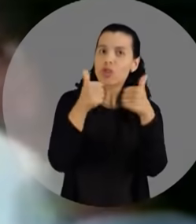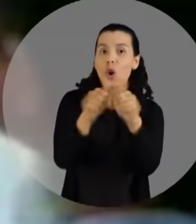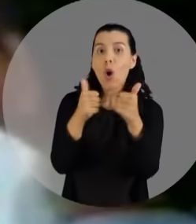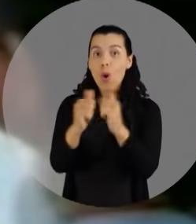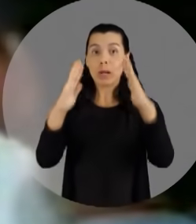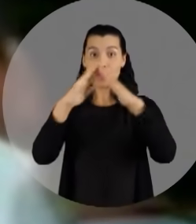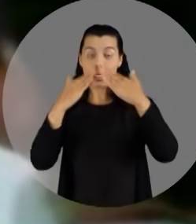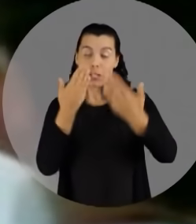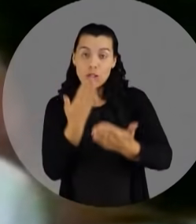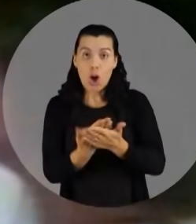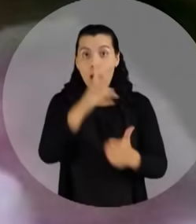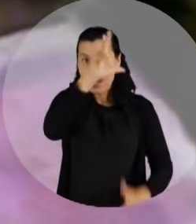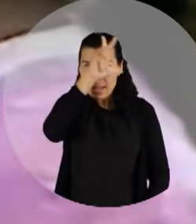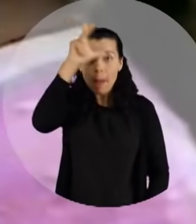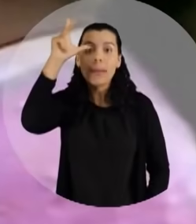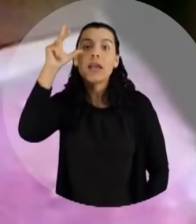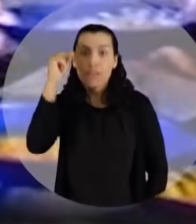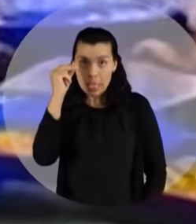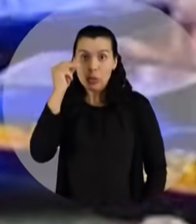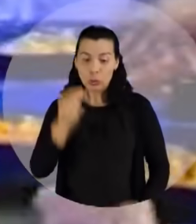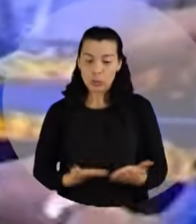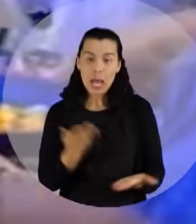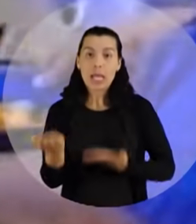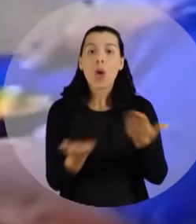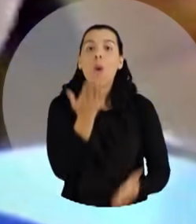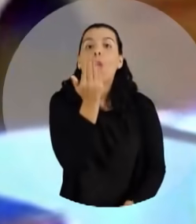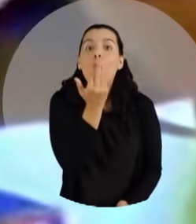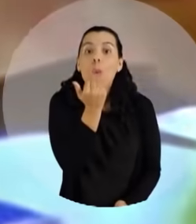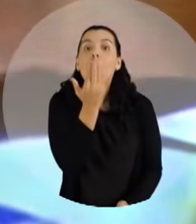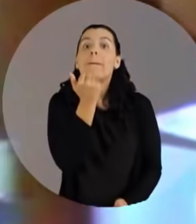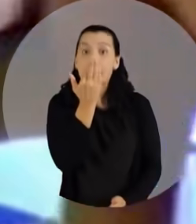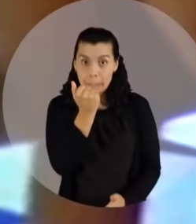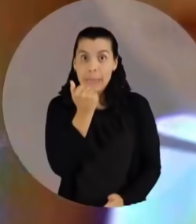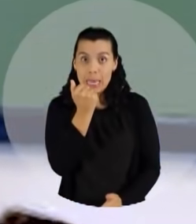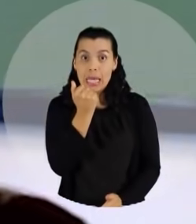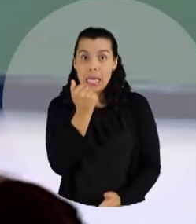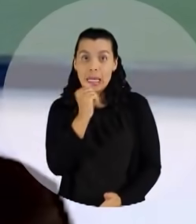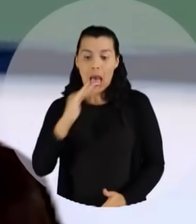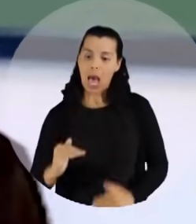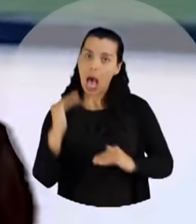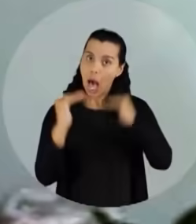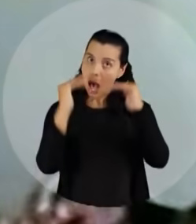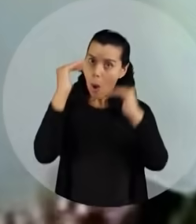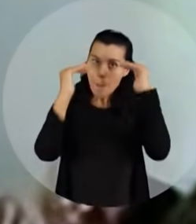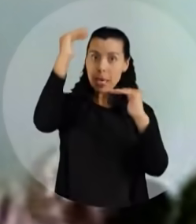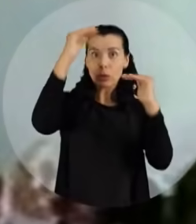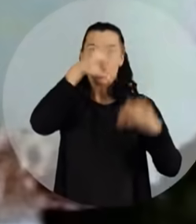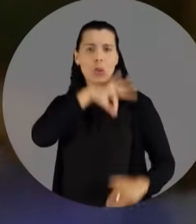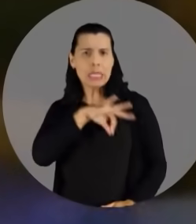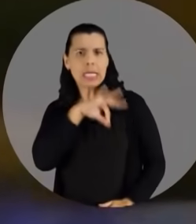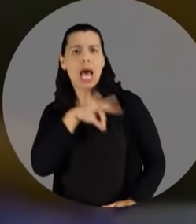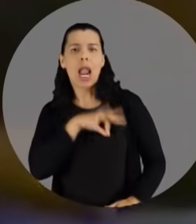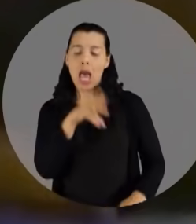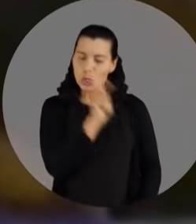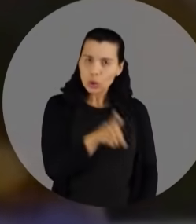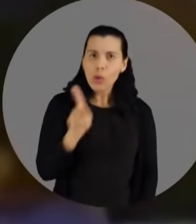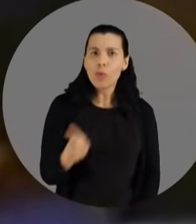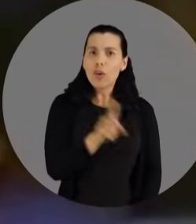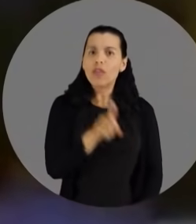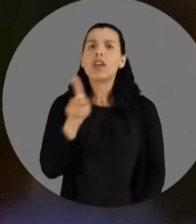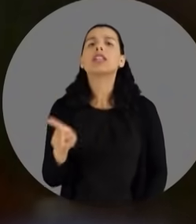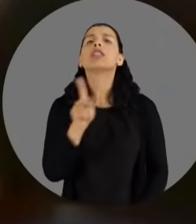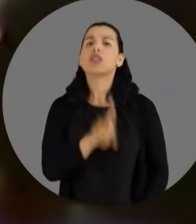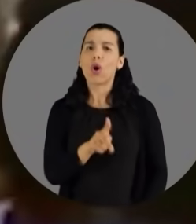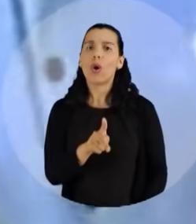equipou as escolas da prefeitura, forneceu merenda de qualidade, aumentou os salários de professores. E a gente está governando para